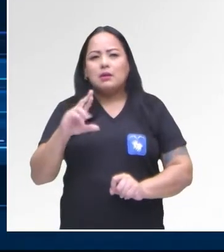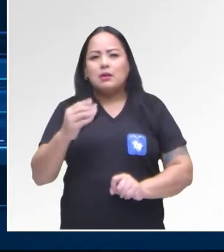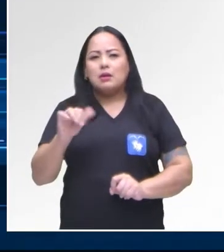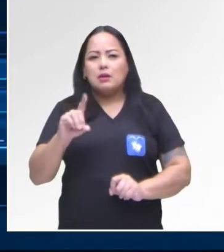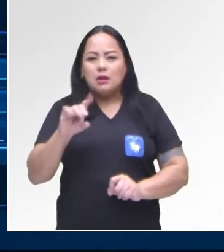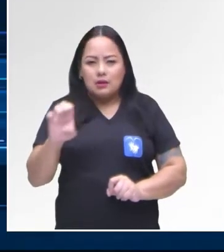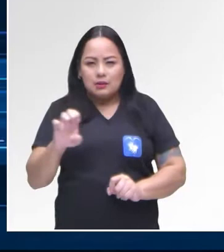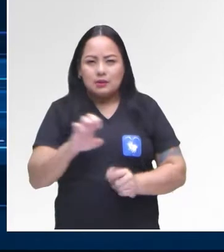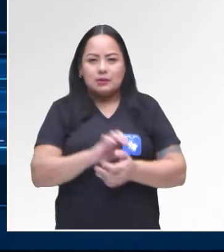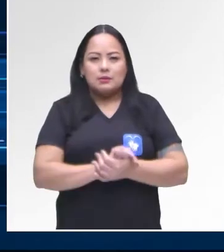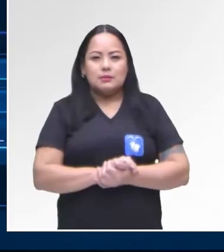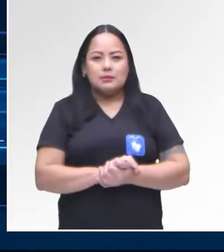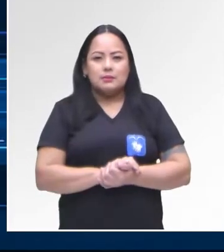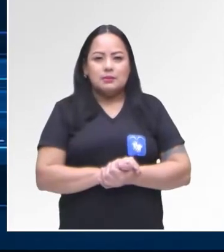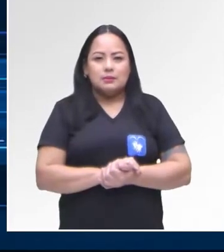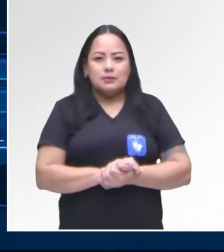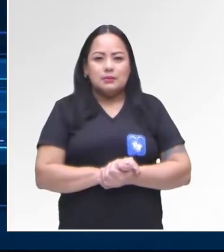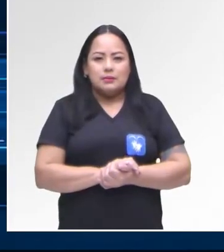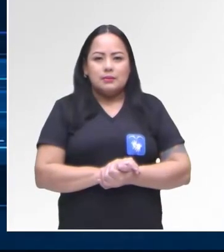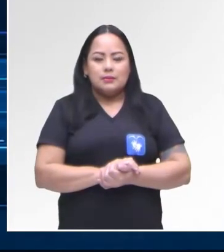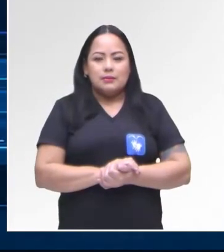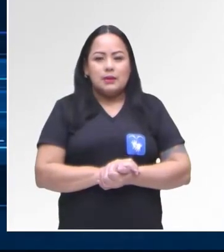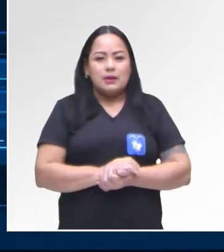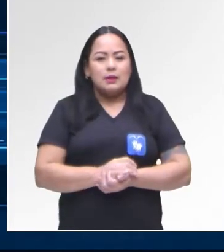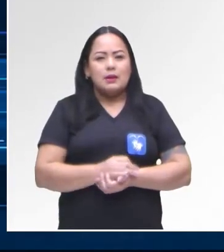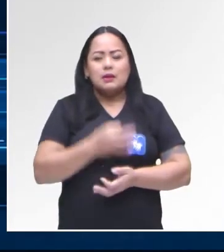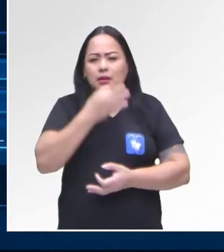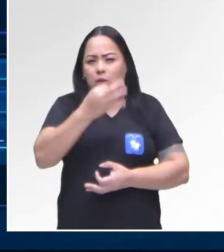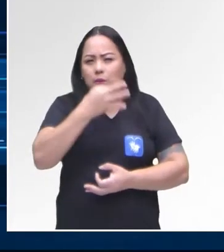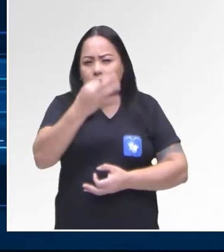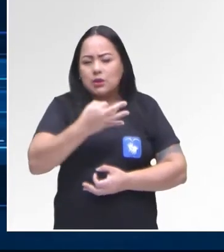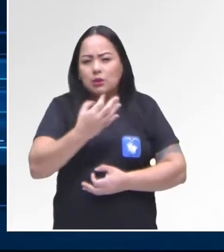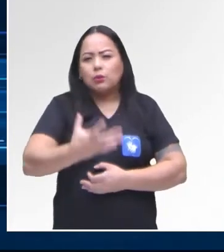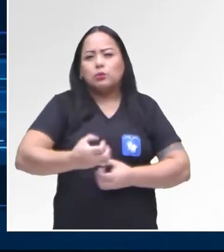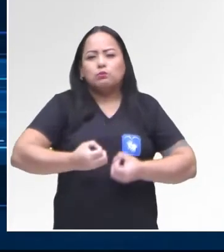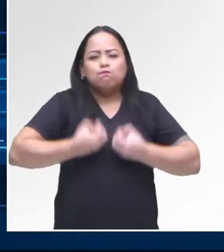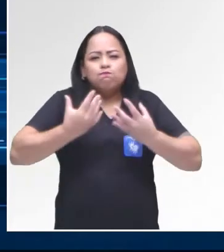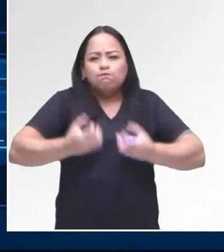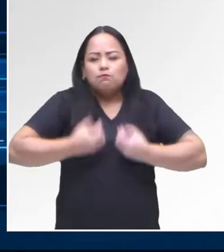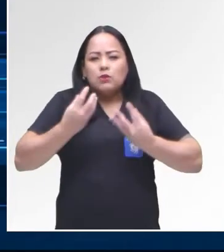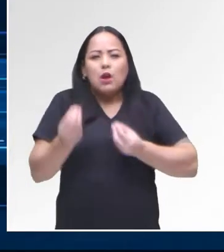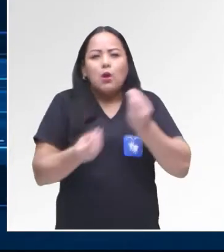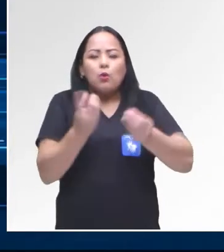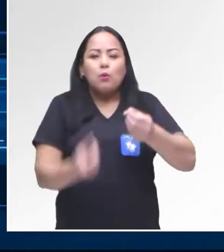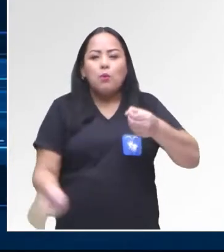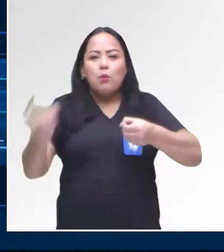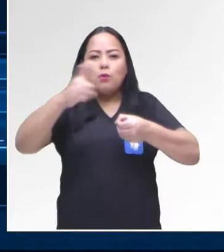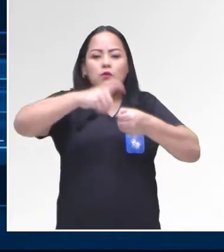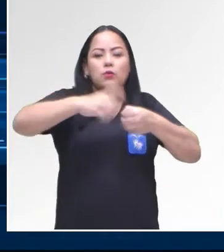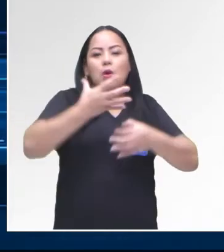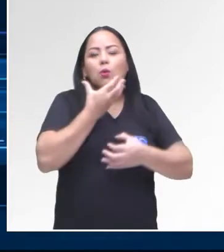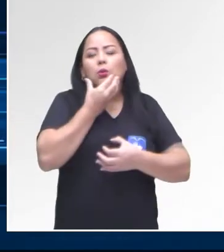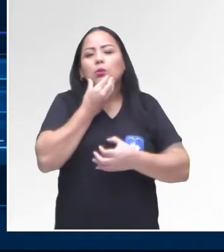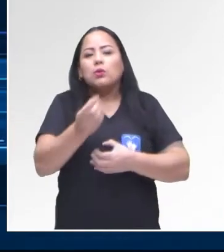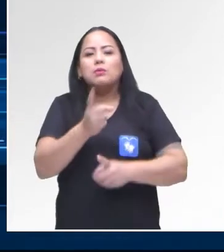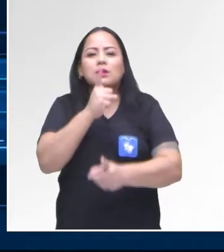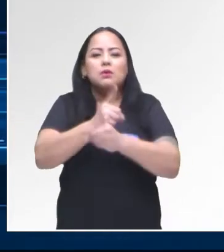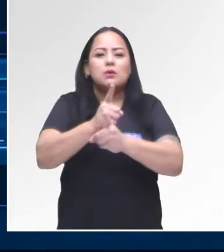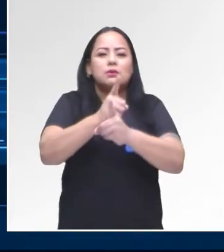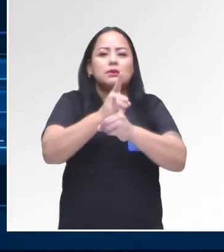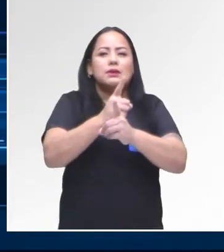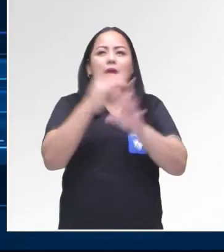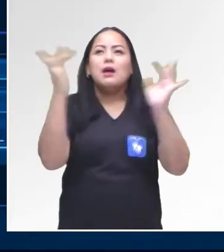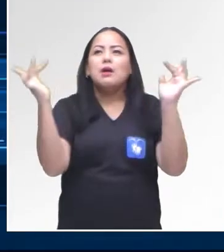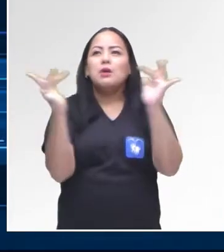Olha só. Ele já, segundo os poetas, é aquele retorno, né? O homem se encontra quando está em contato